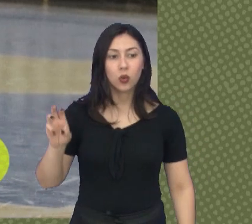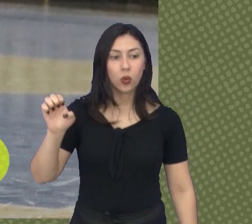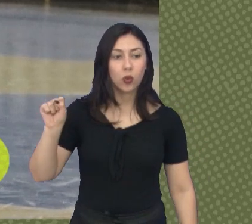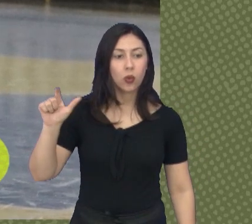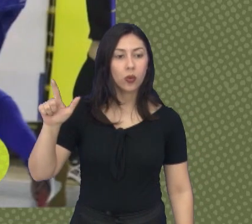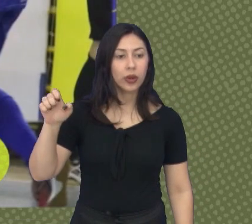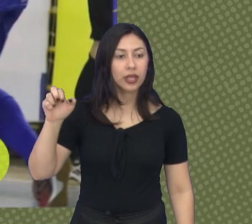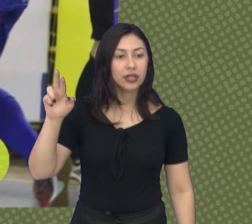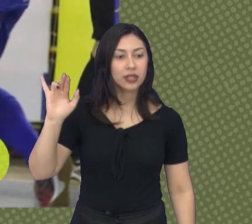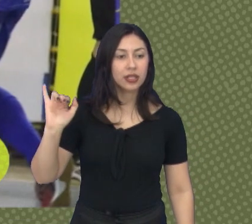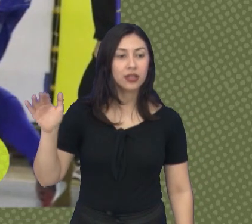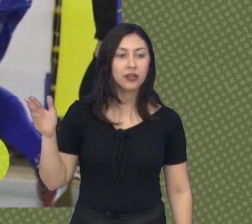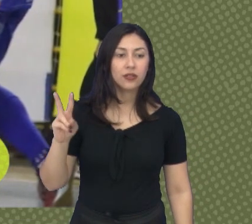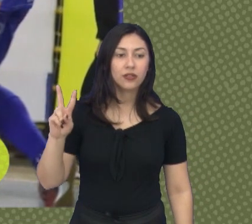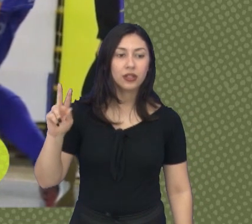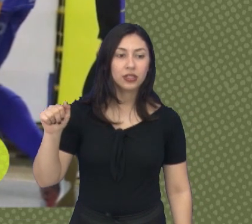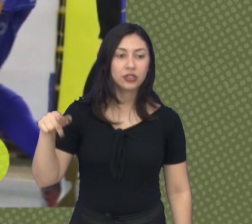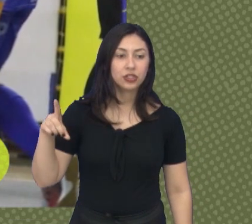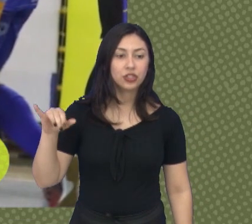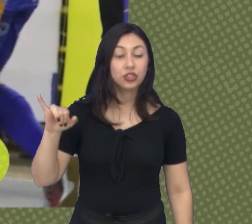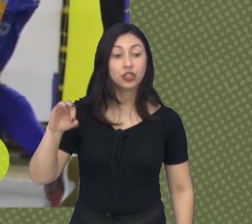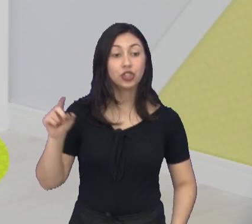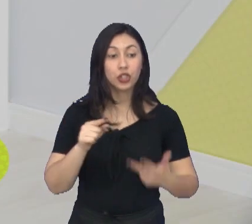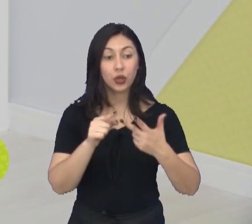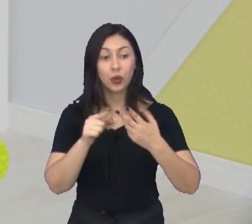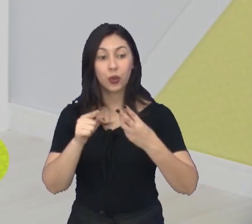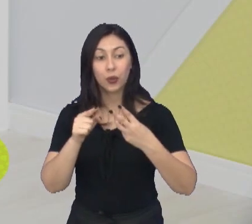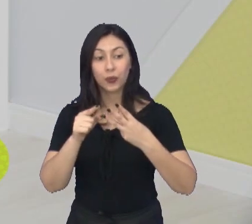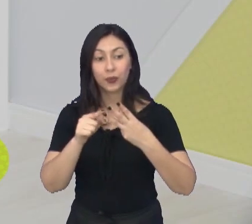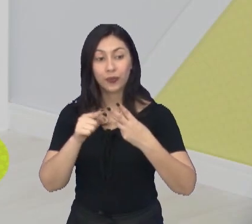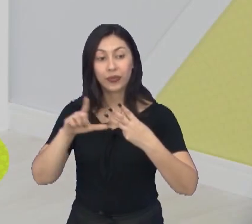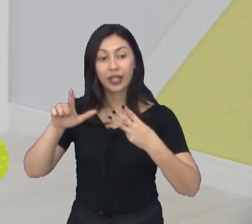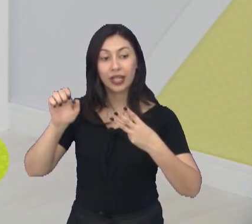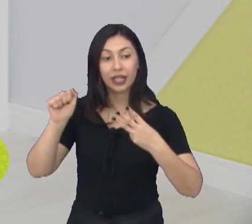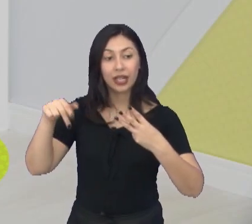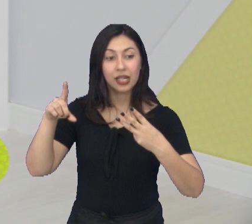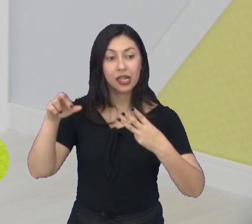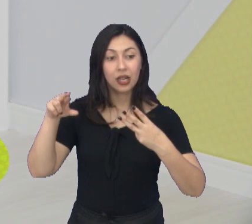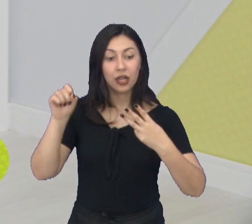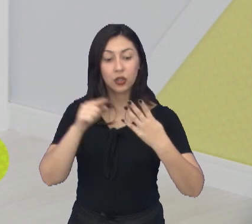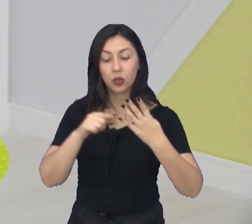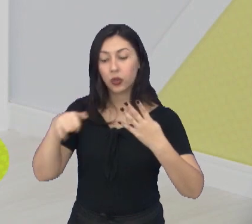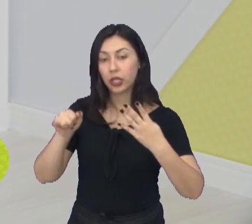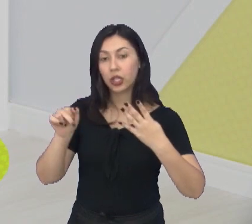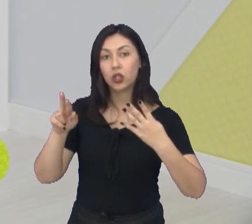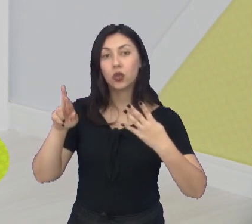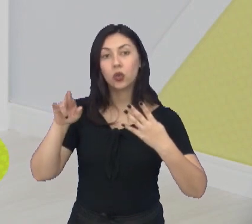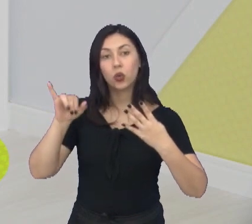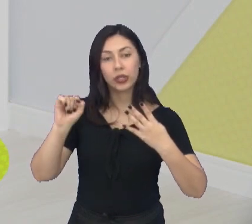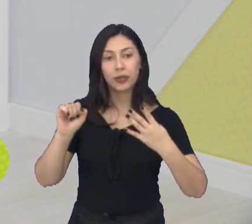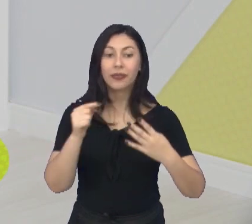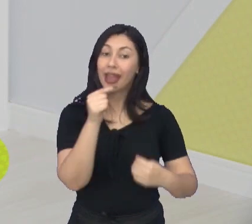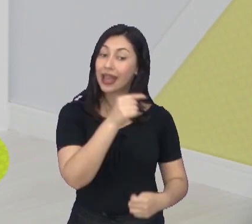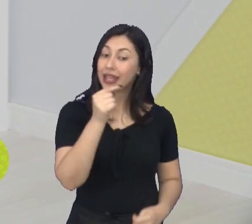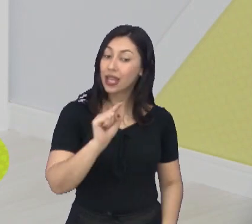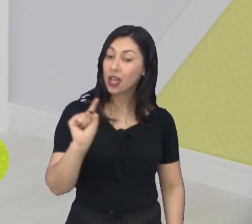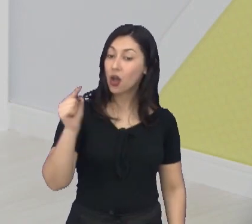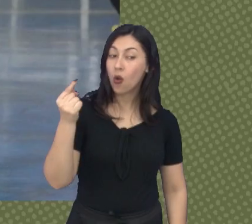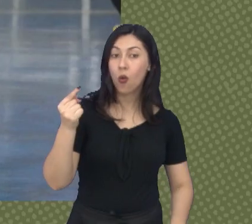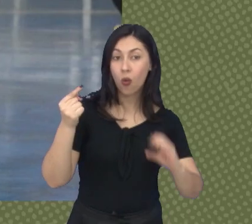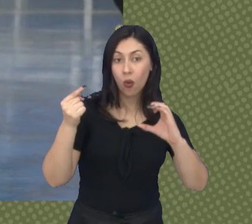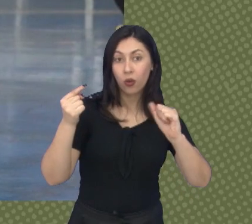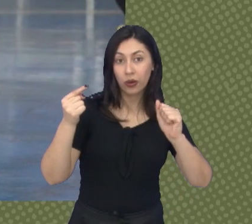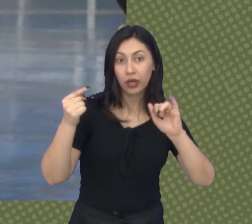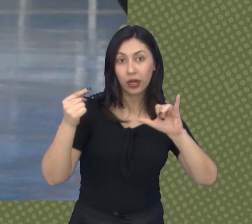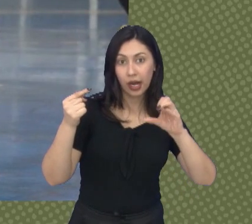e também do Yuri. O gol do Tanabi foi marcado por Caio. E 24 horas depois, o time já voltou à quadra